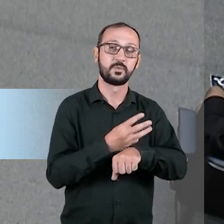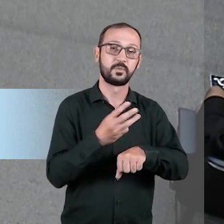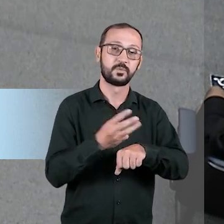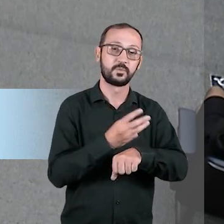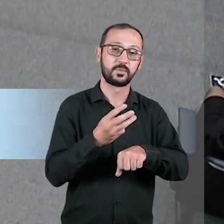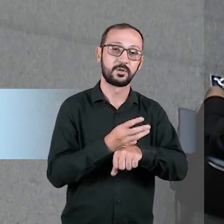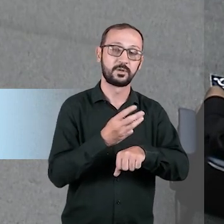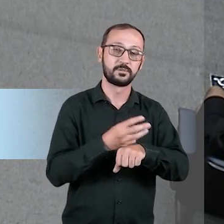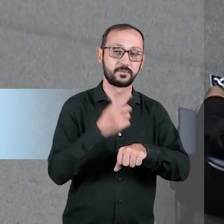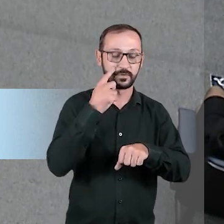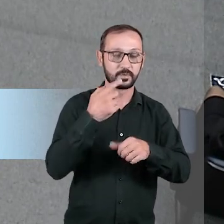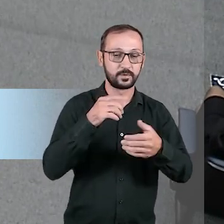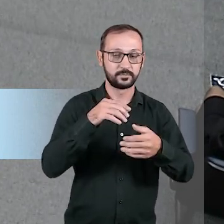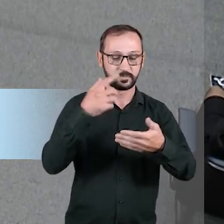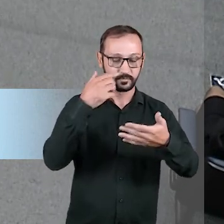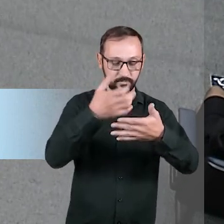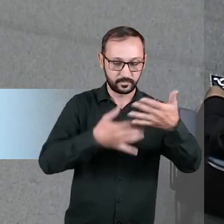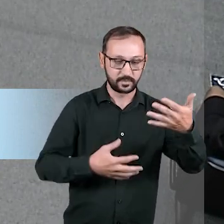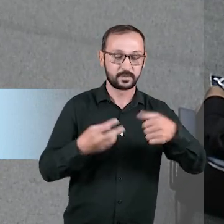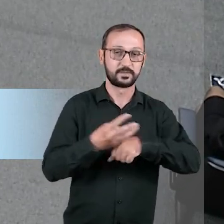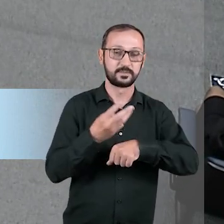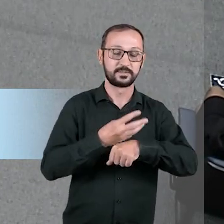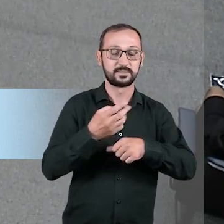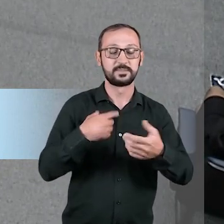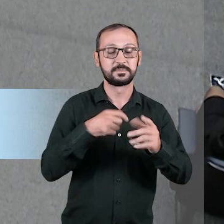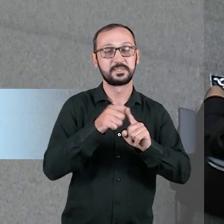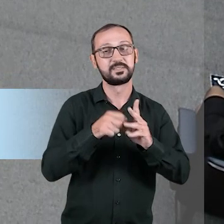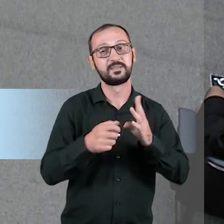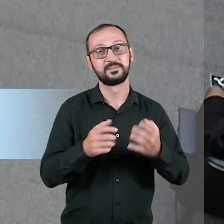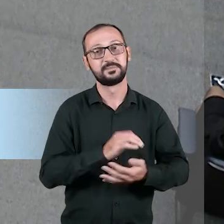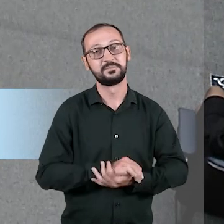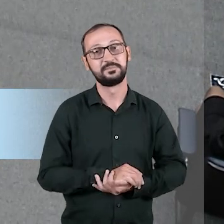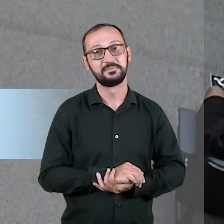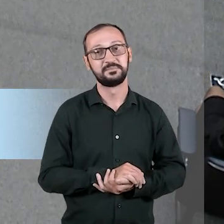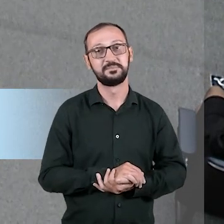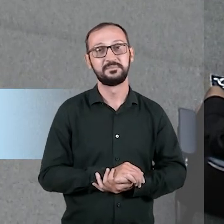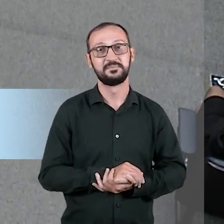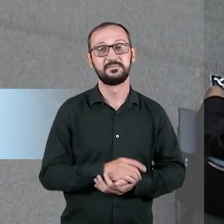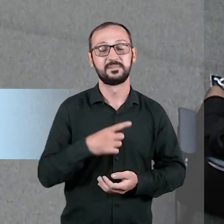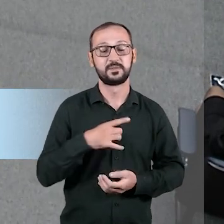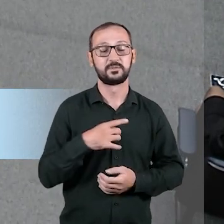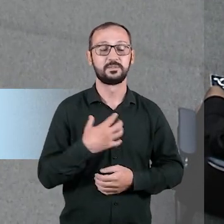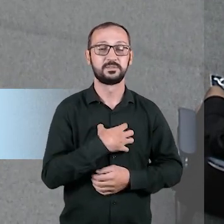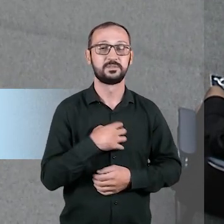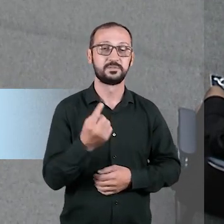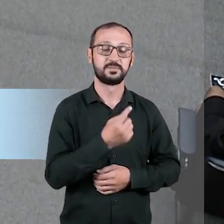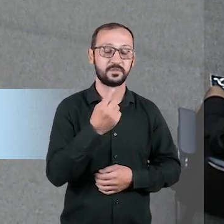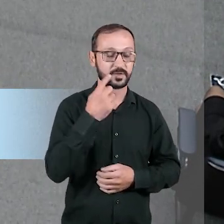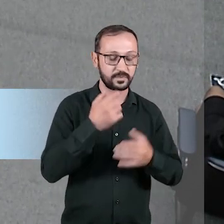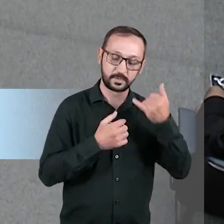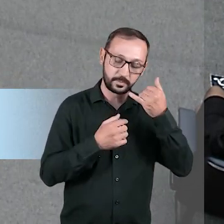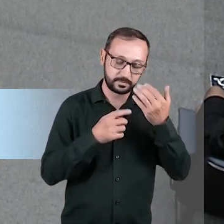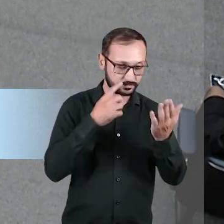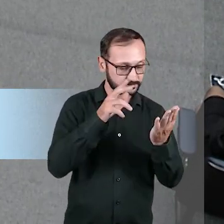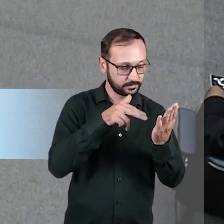WhatsApp e eu ia ficar ouvindo todas as mensagens dela, quase todos os dias. E principalmente quando eu estava sozinha. Eu ficava